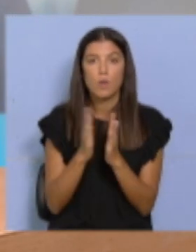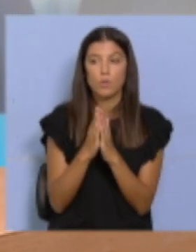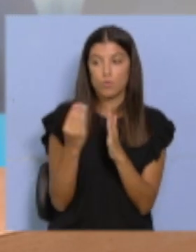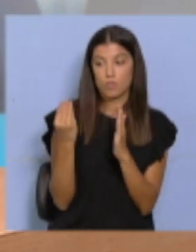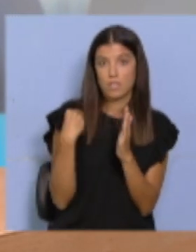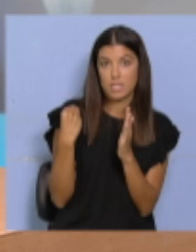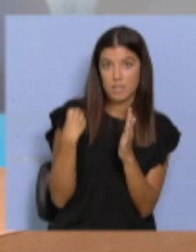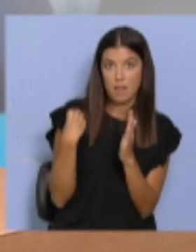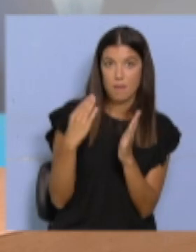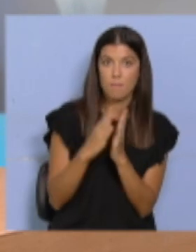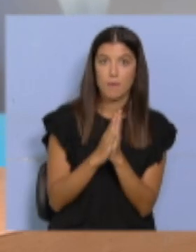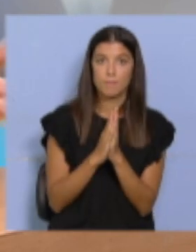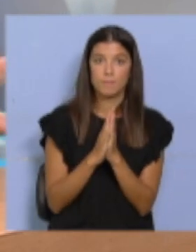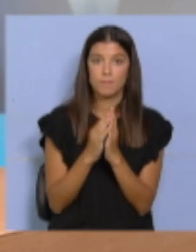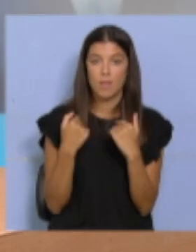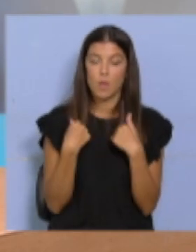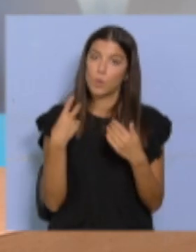quem enviarei, eis-me aqui.